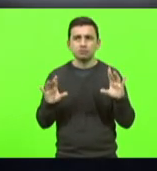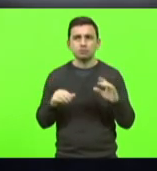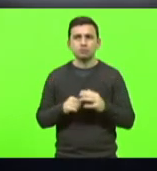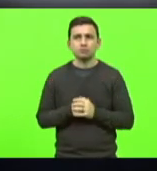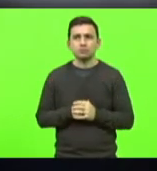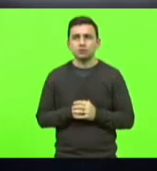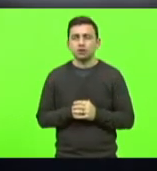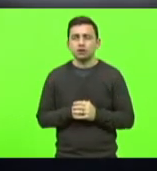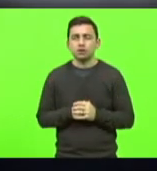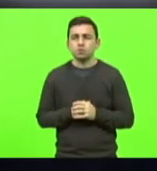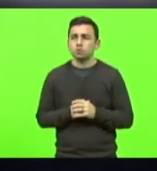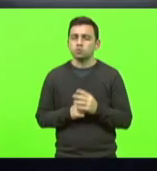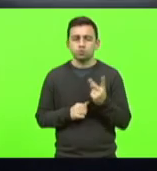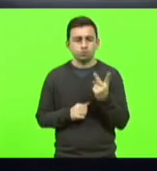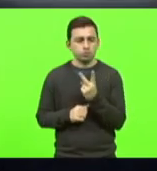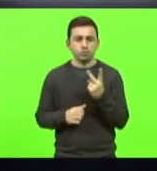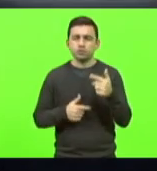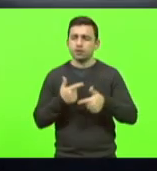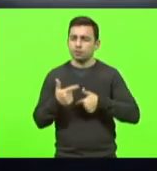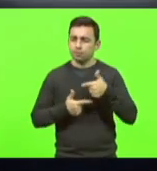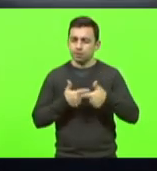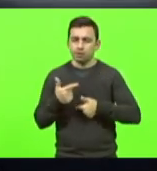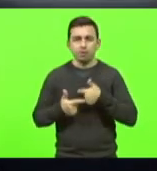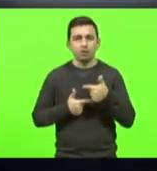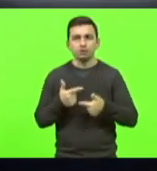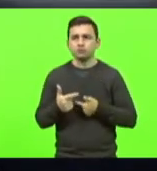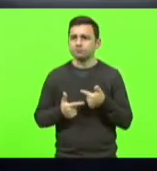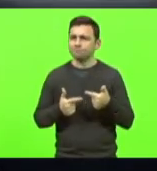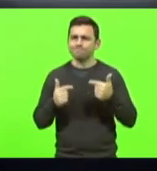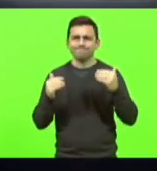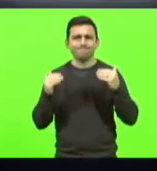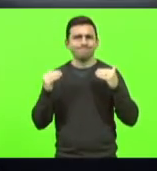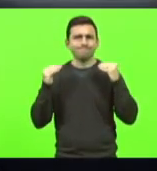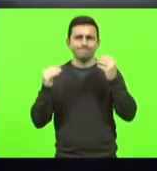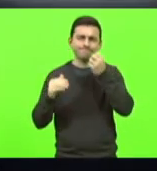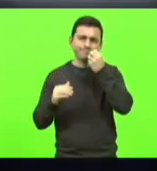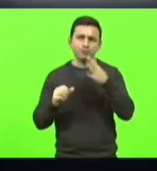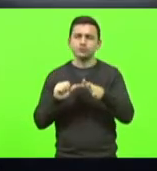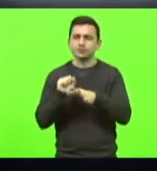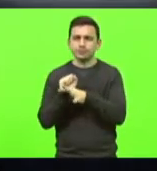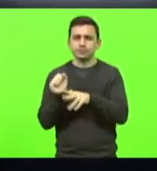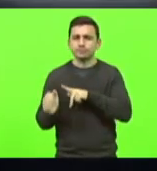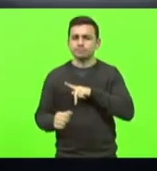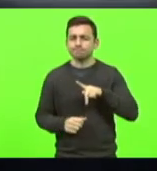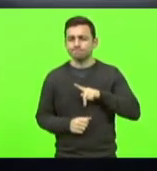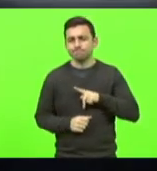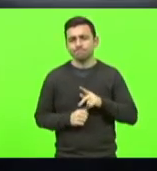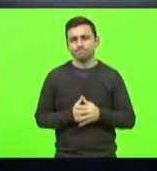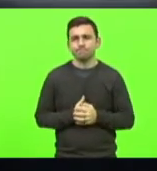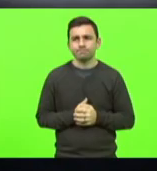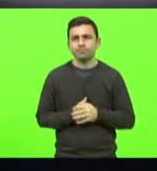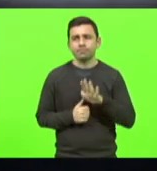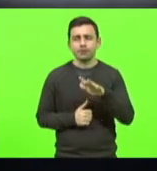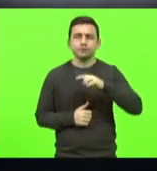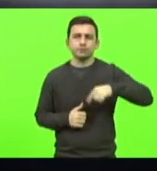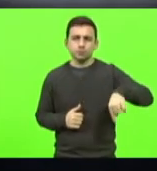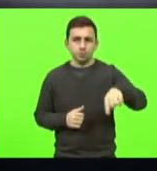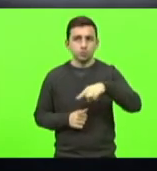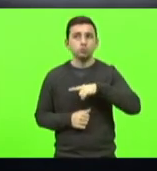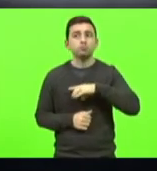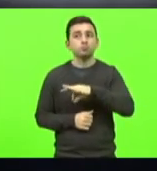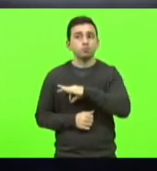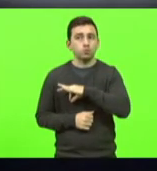em todas as duas polícias faz o trabalho majestoso e temos Segurança Pública para nós temos uma Polícia